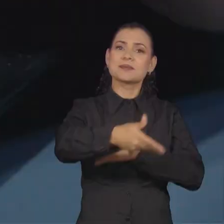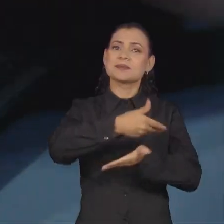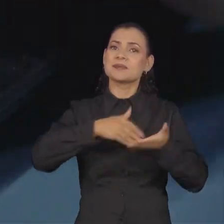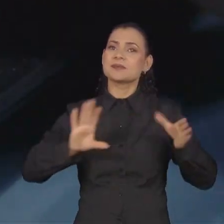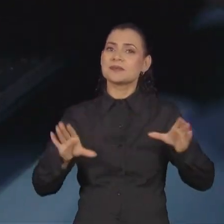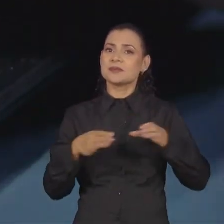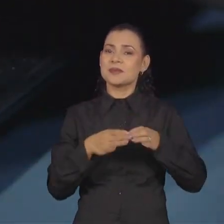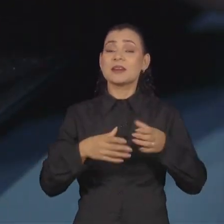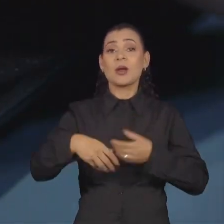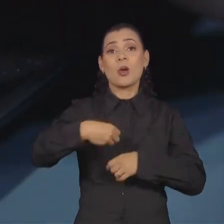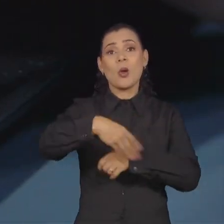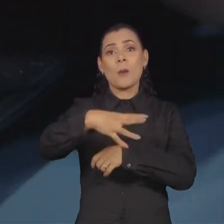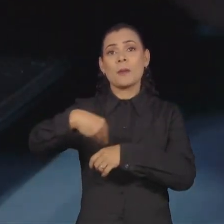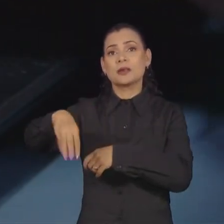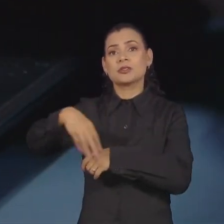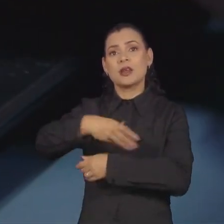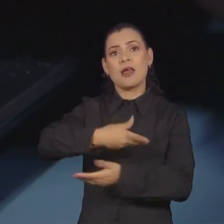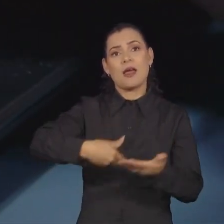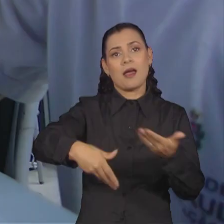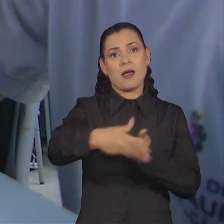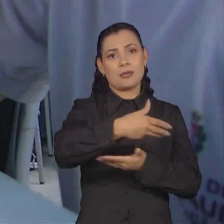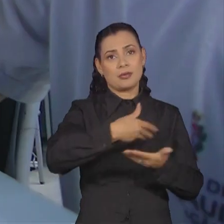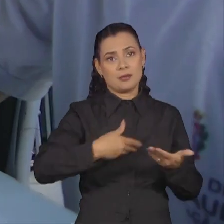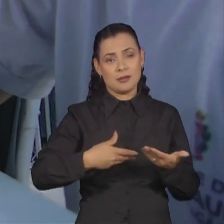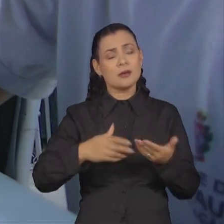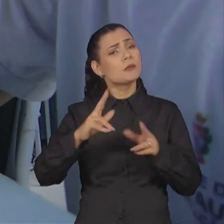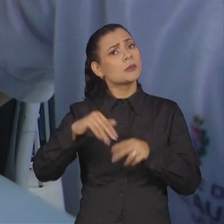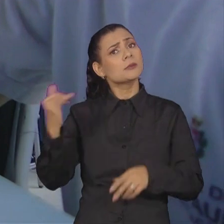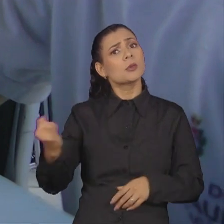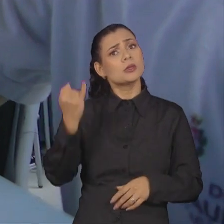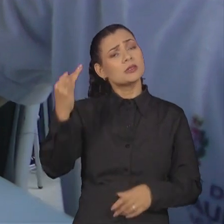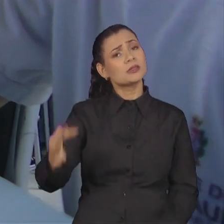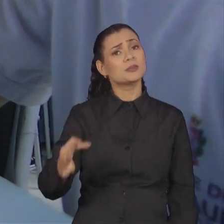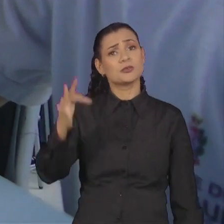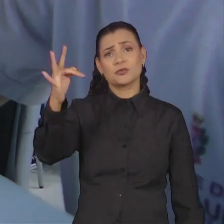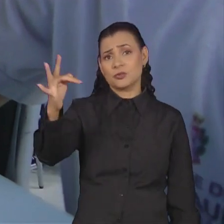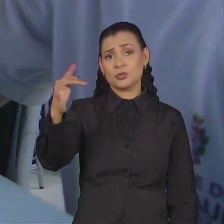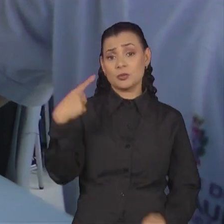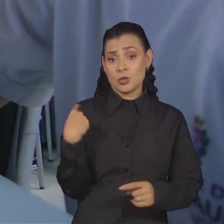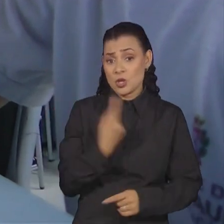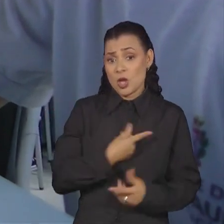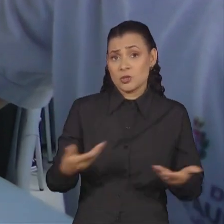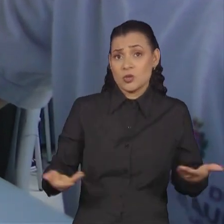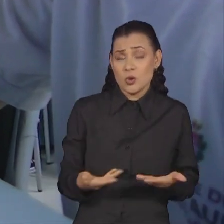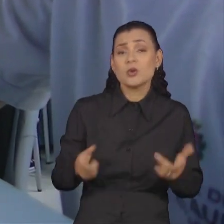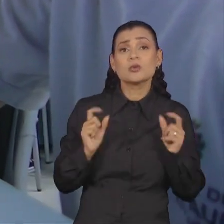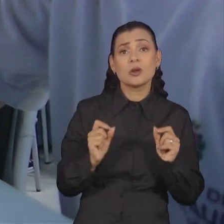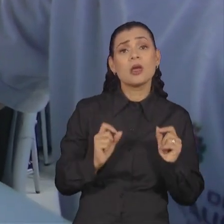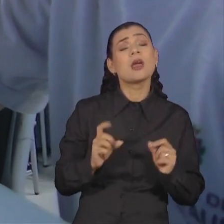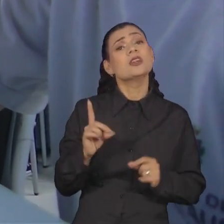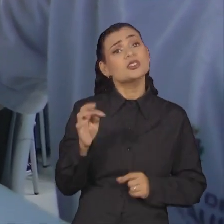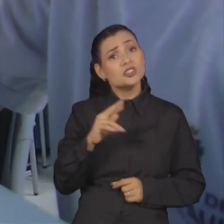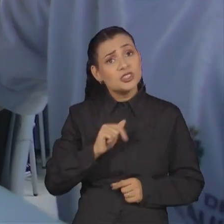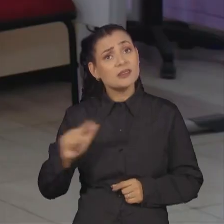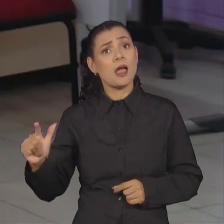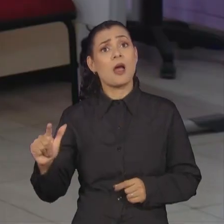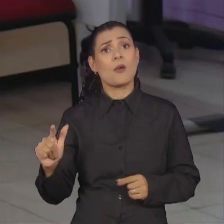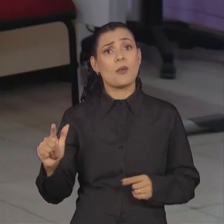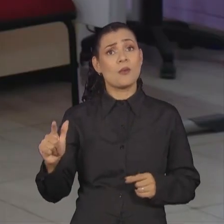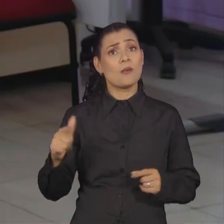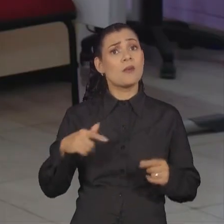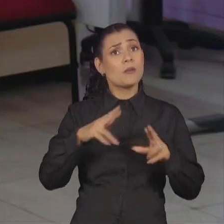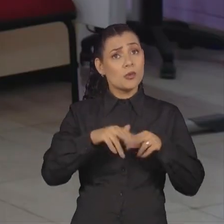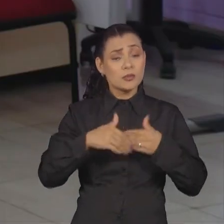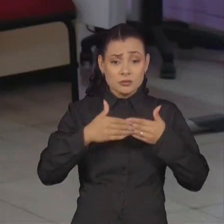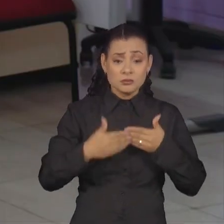e compartilhada. É uma abertura grande para o futuro, porque nós estamos no mundo da informatização. E